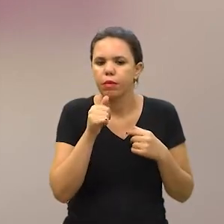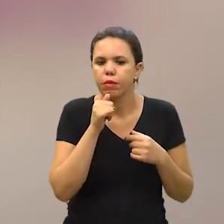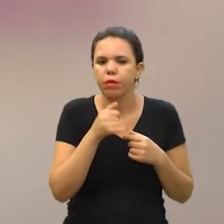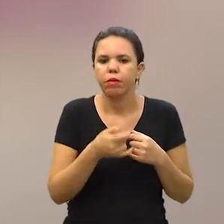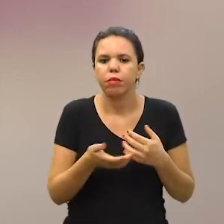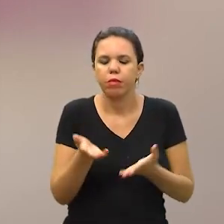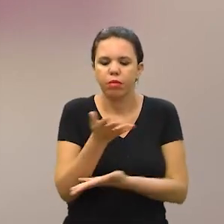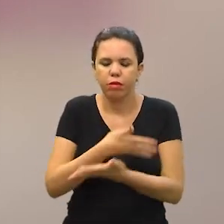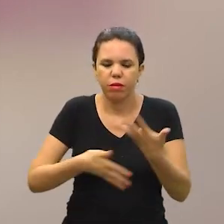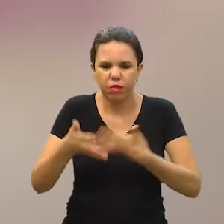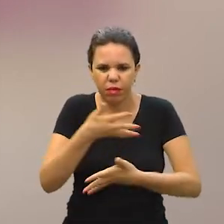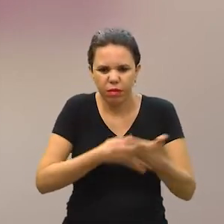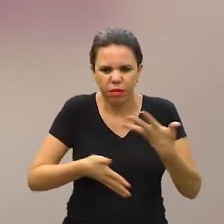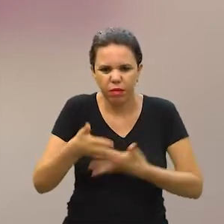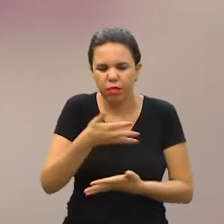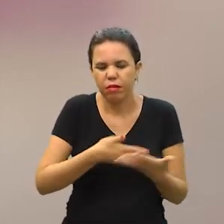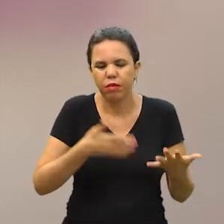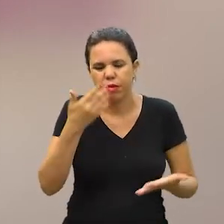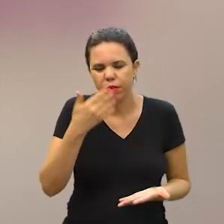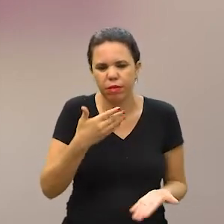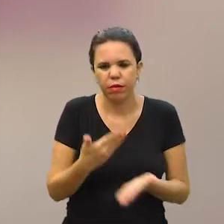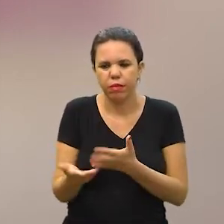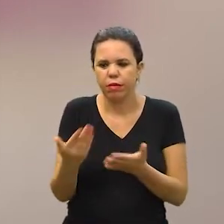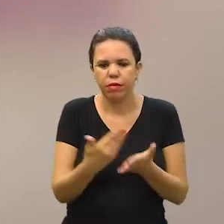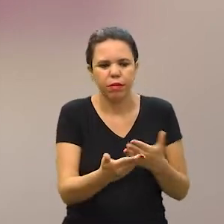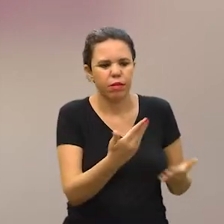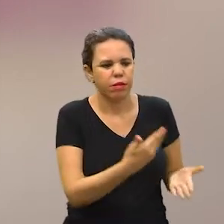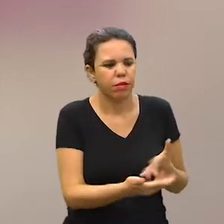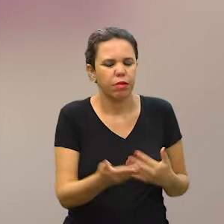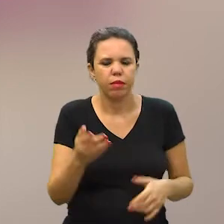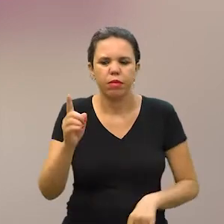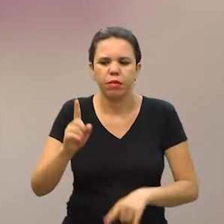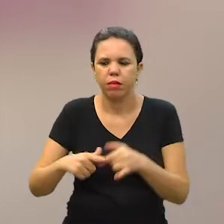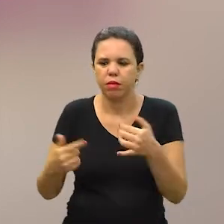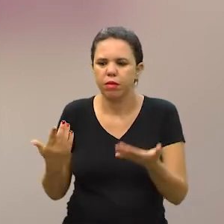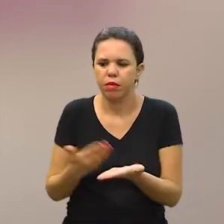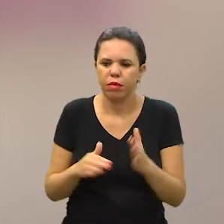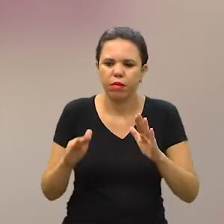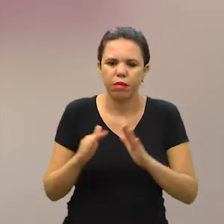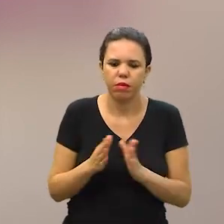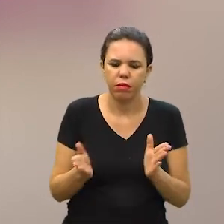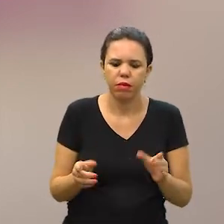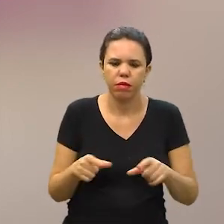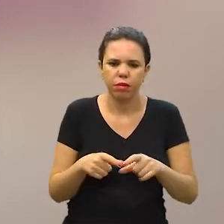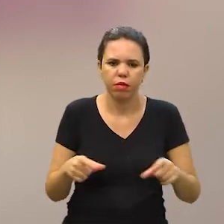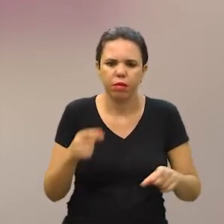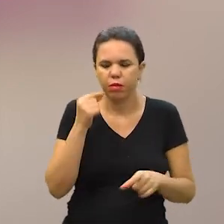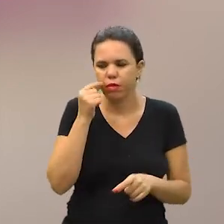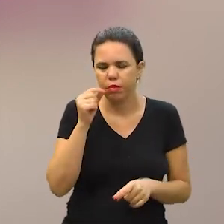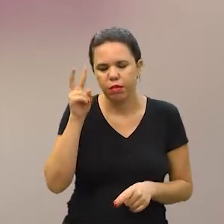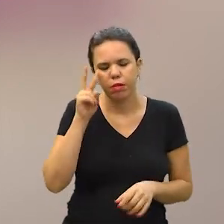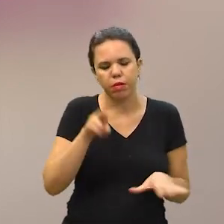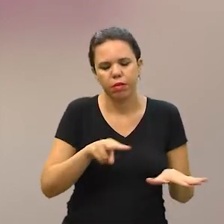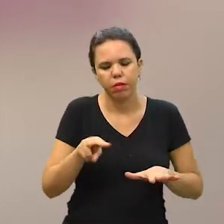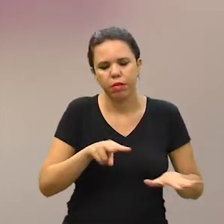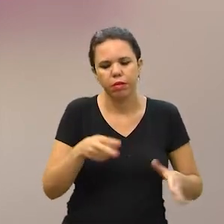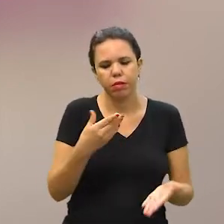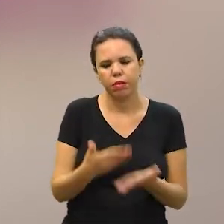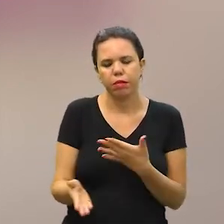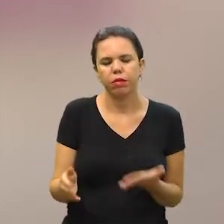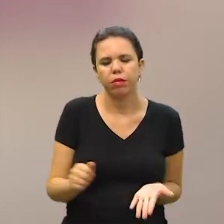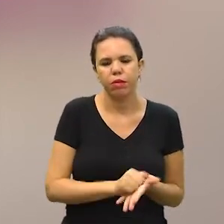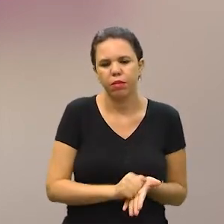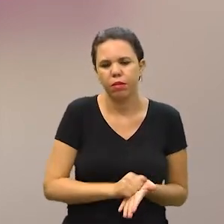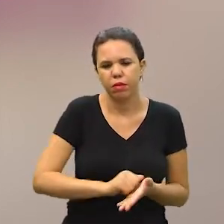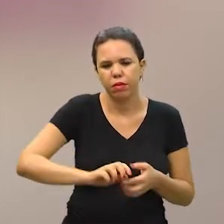a desorganização é aquela criança que perde objeto na escola, que é uma caixa de lápis por semana, que perde